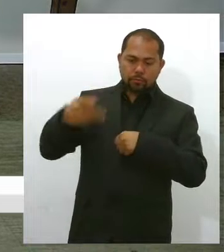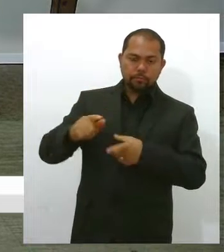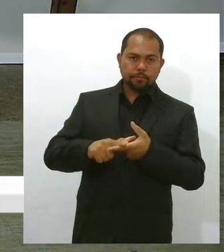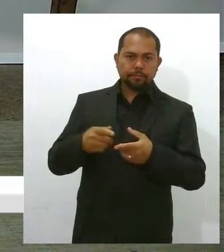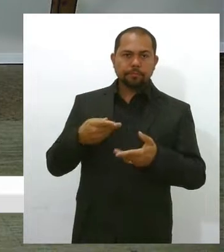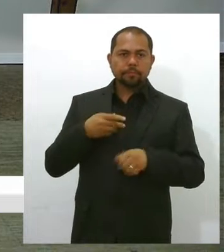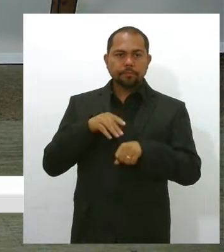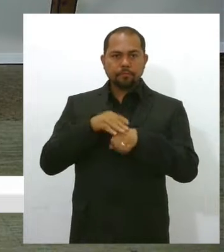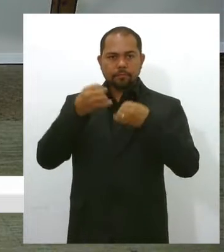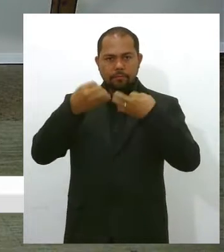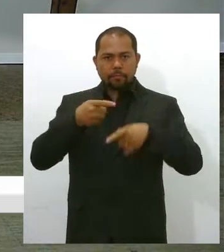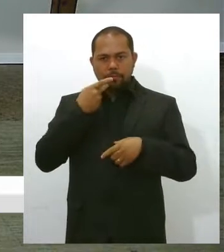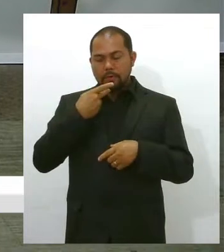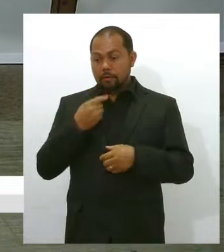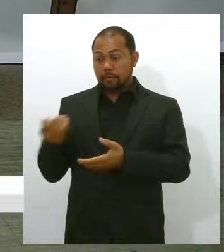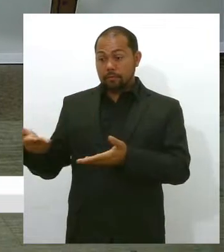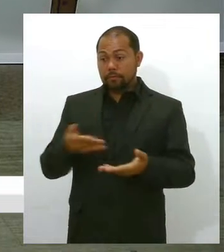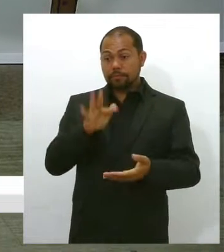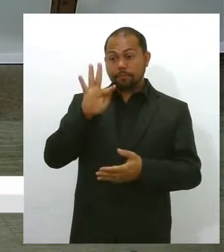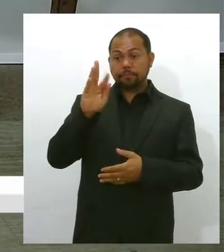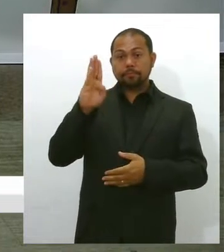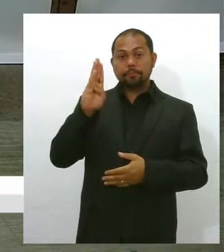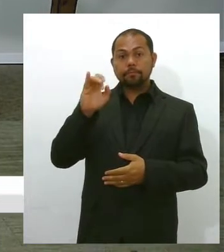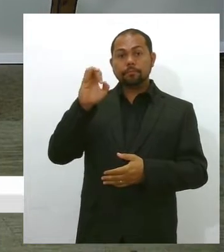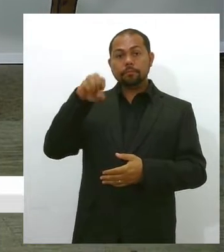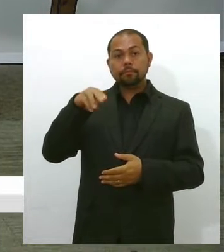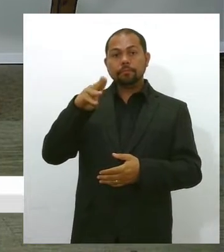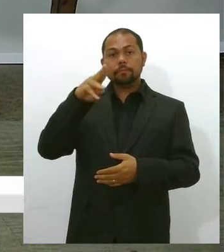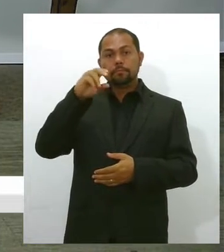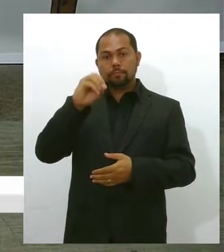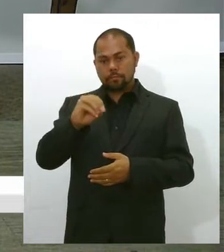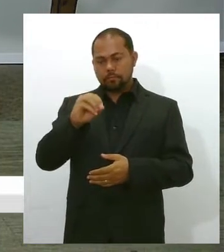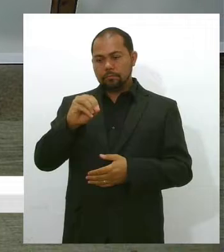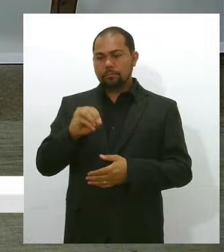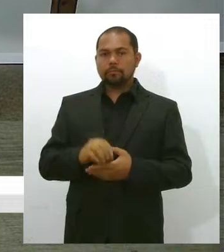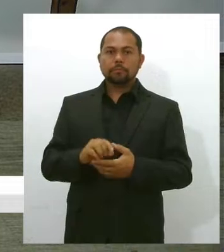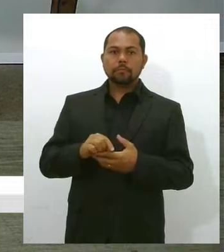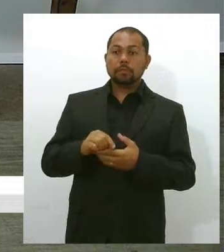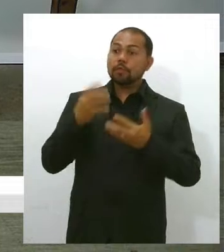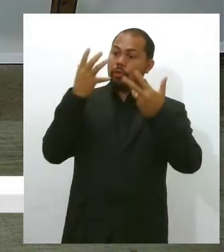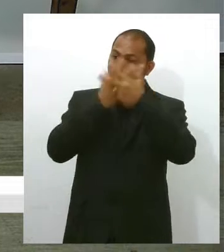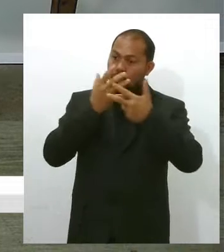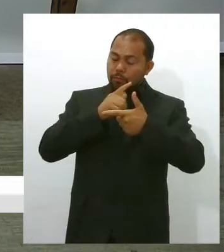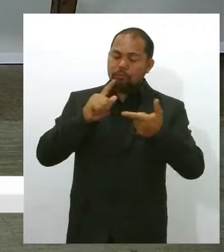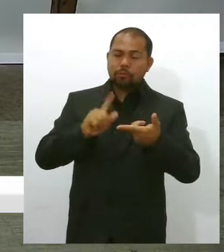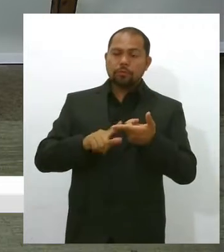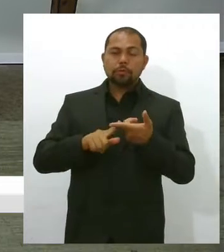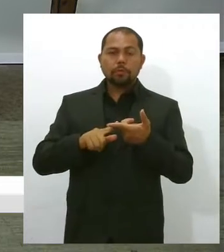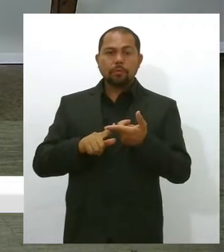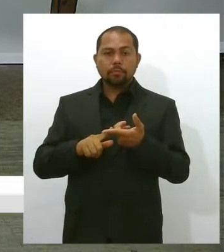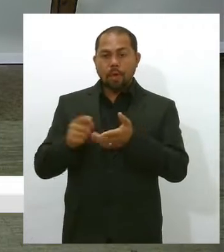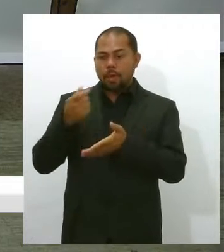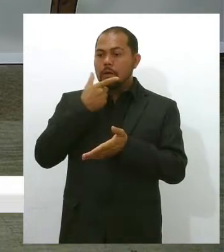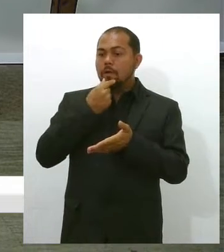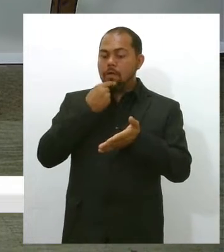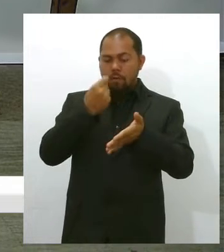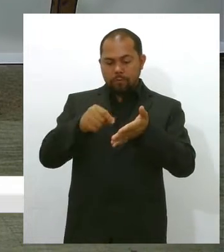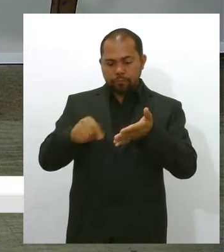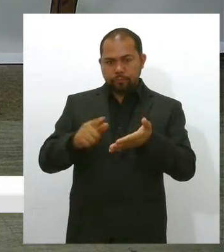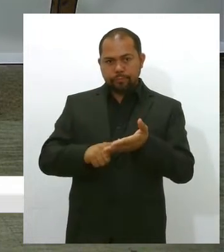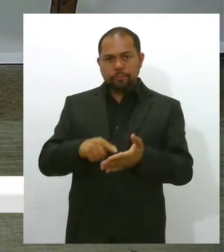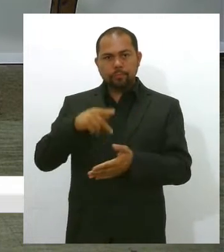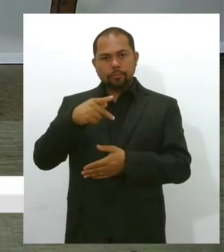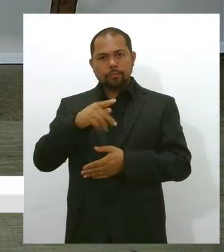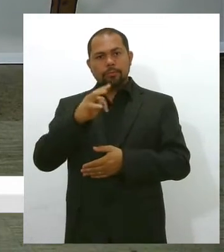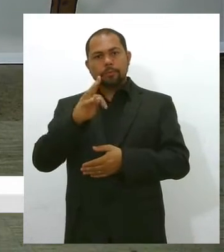Passos, que é músico, um dos organizadores e autor no livro Paternagem Punk, e recebemos também Ivo